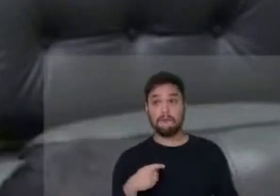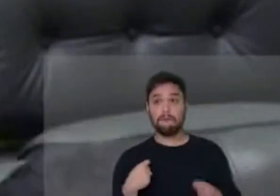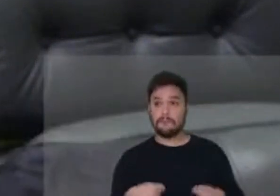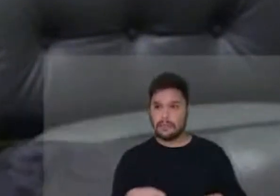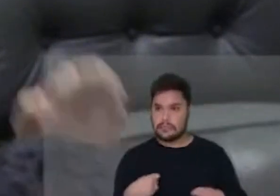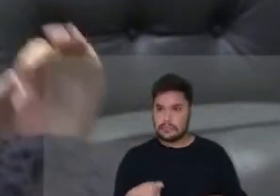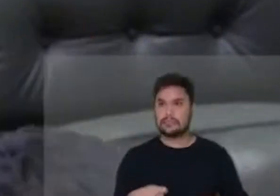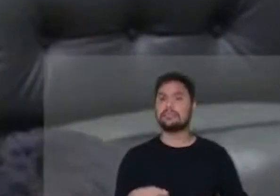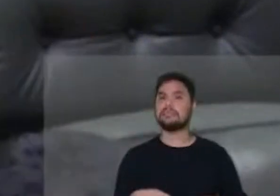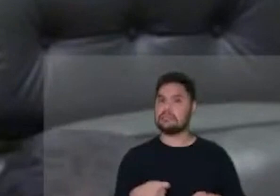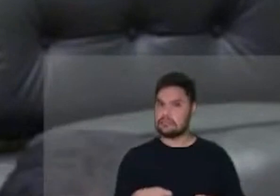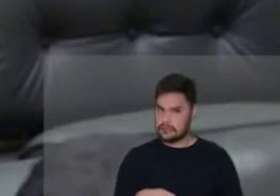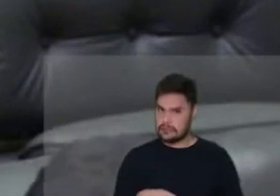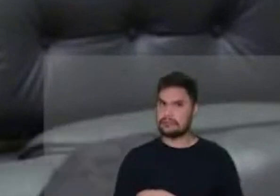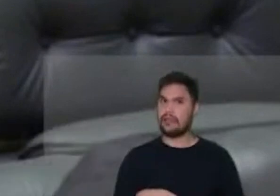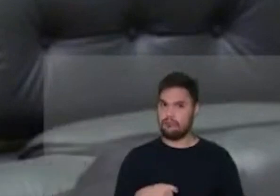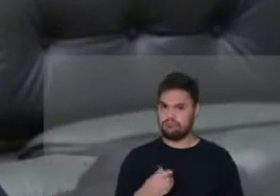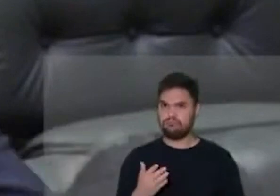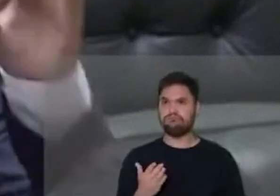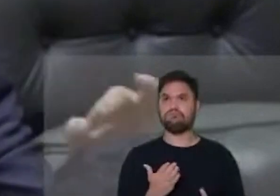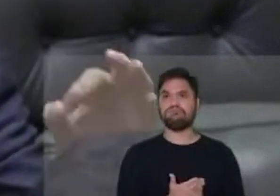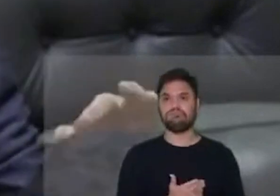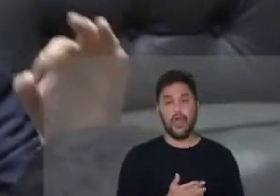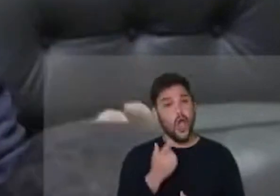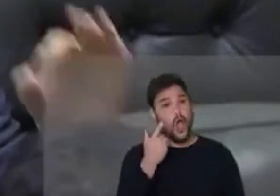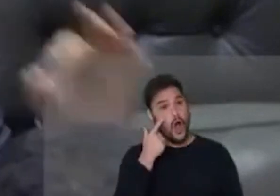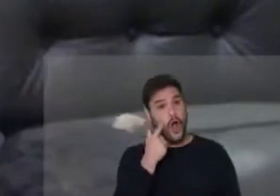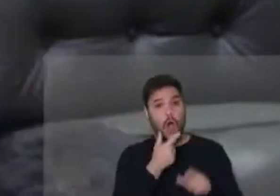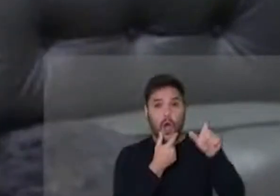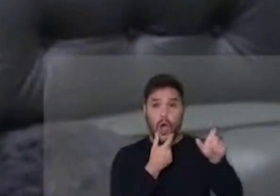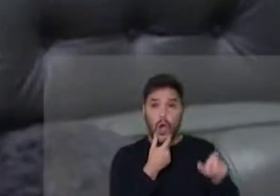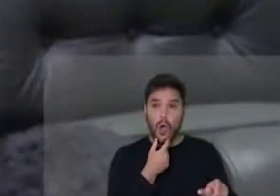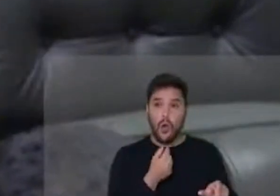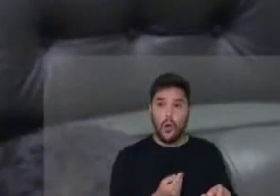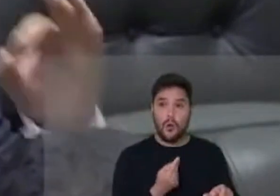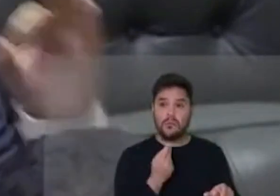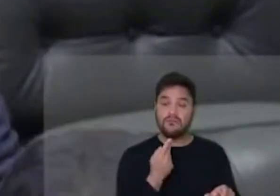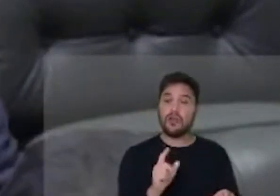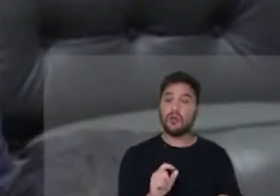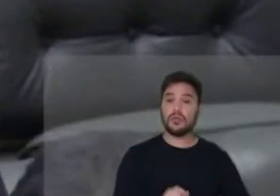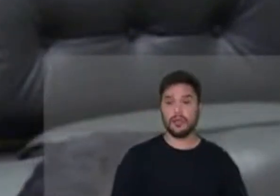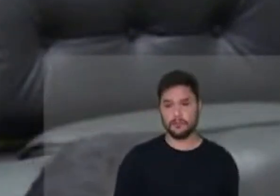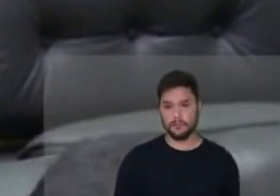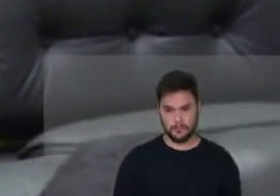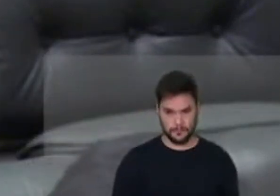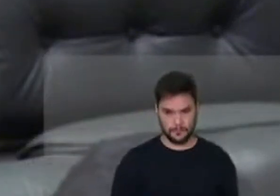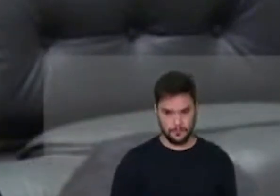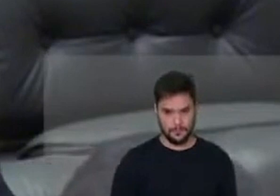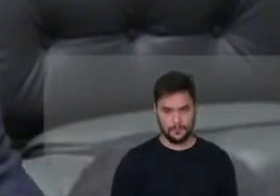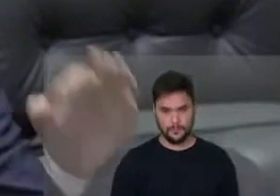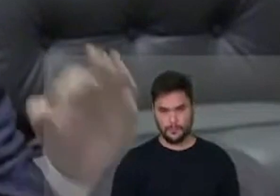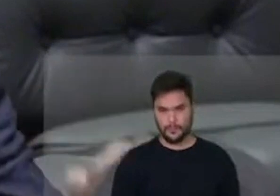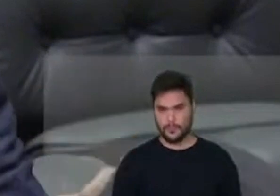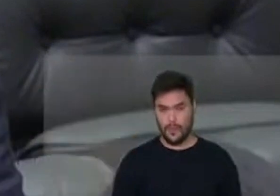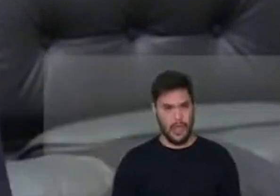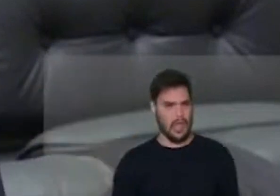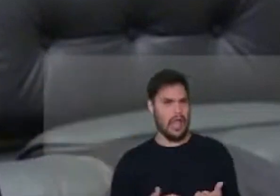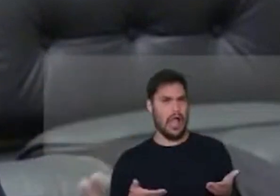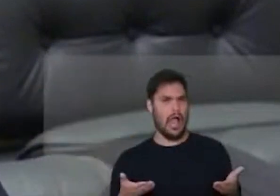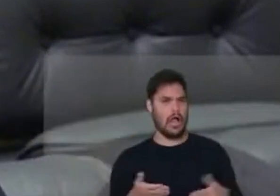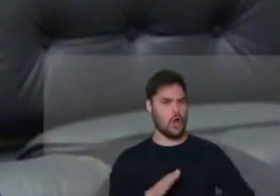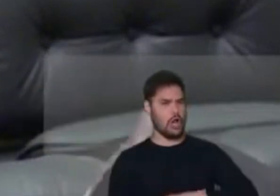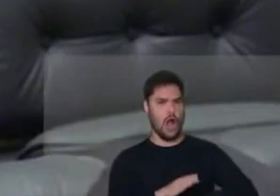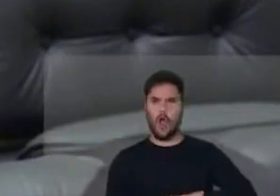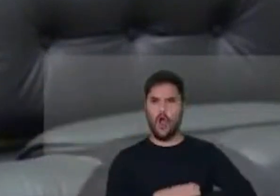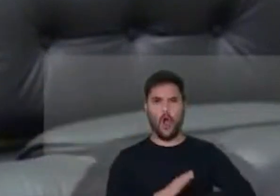devidamente responsabilizado. Olha o que que esse sujeito disse. Abre aspas. Agora é a hora de